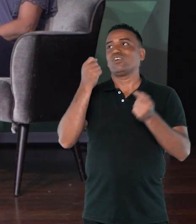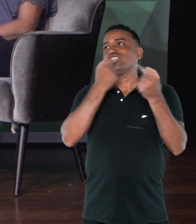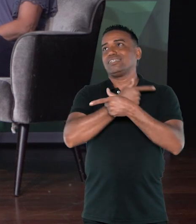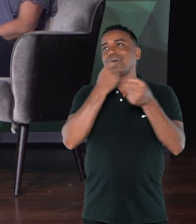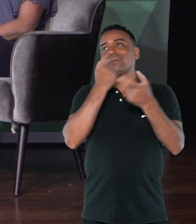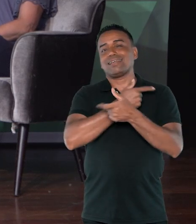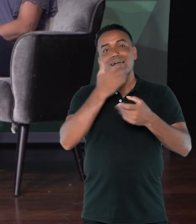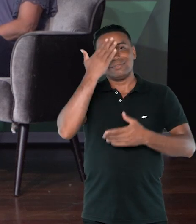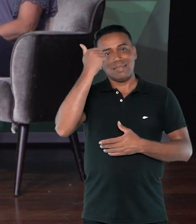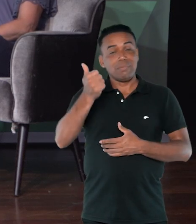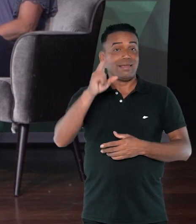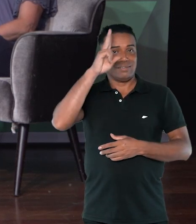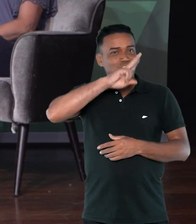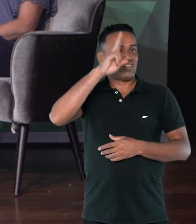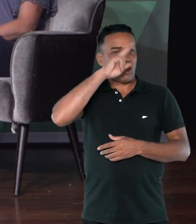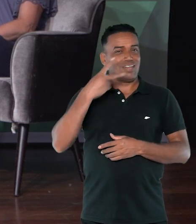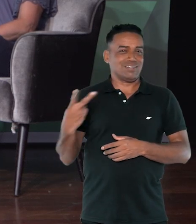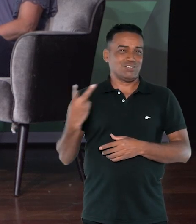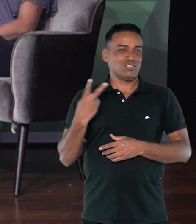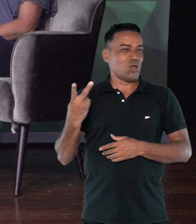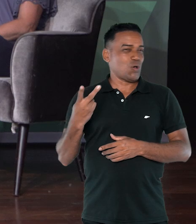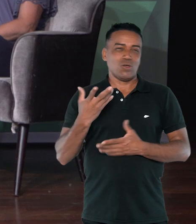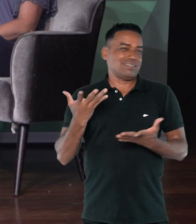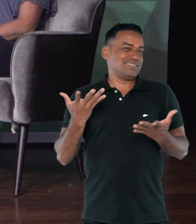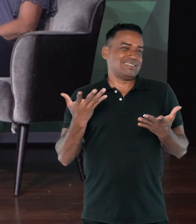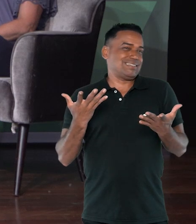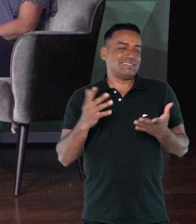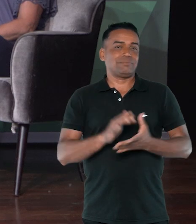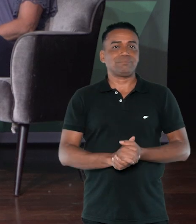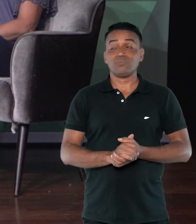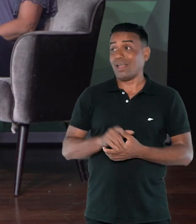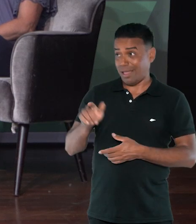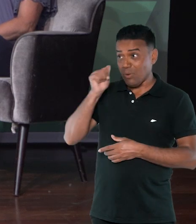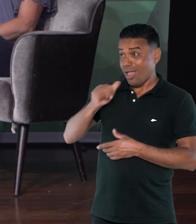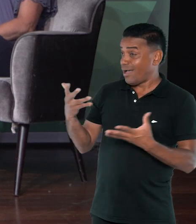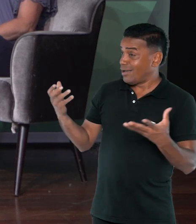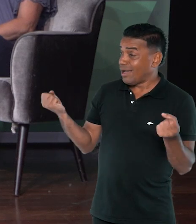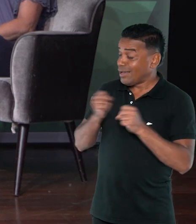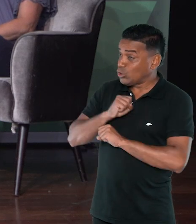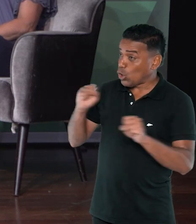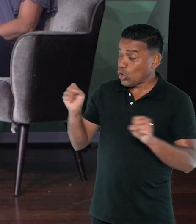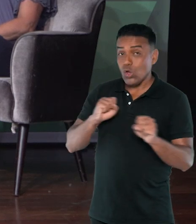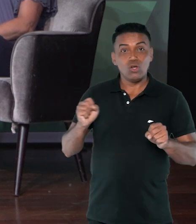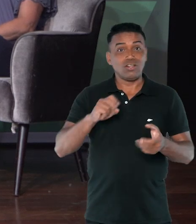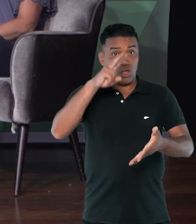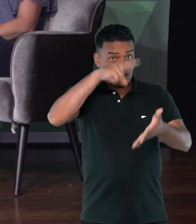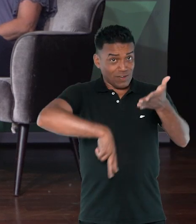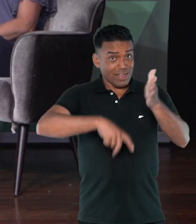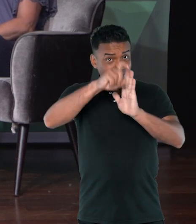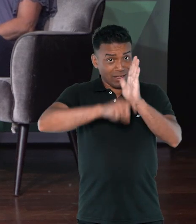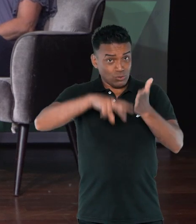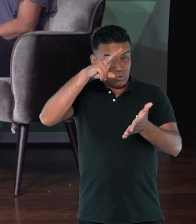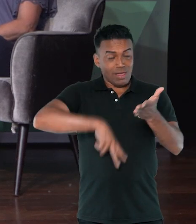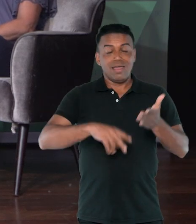ao ler, né? Assim, bem legal essa história. As outras também, mas tem muito drama, né? E me chamou a atenção essa por ela ser tão engraçada. Essa